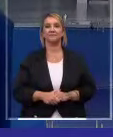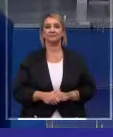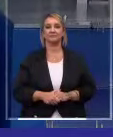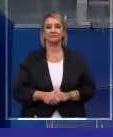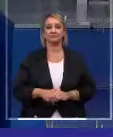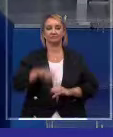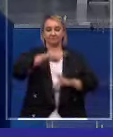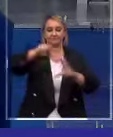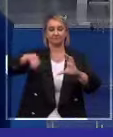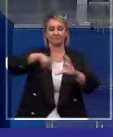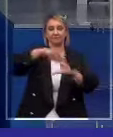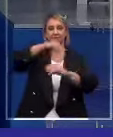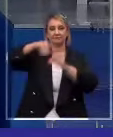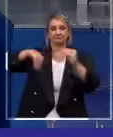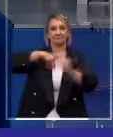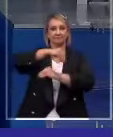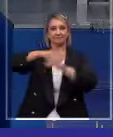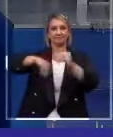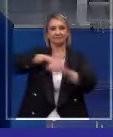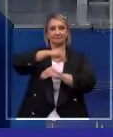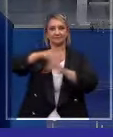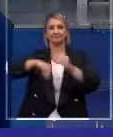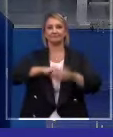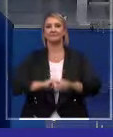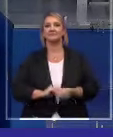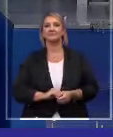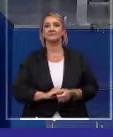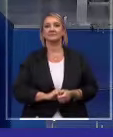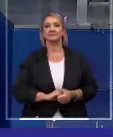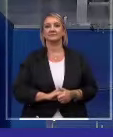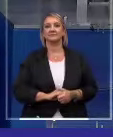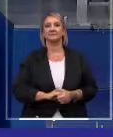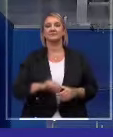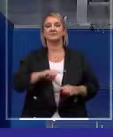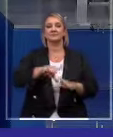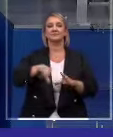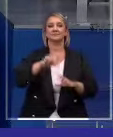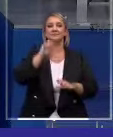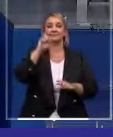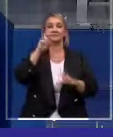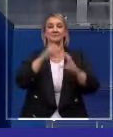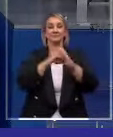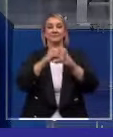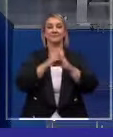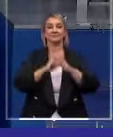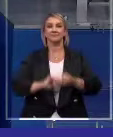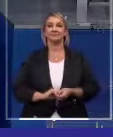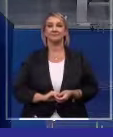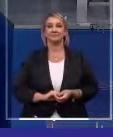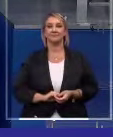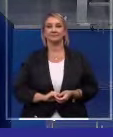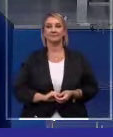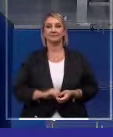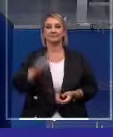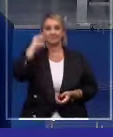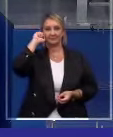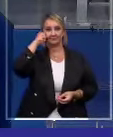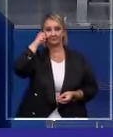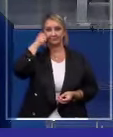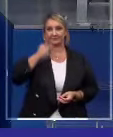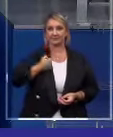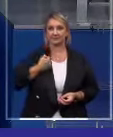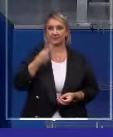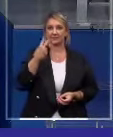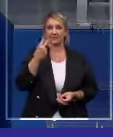Globo girando, as 80 bolas girando no globo de número 4 para o sorteio das 5 dezenas da quina. Caiu a primeira bola, é a bola preta